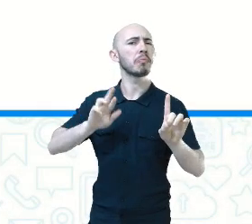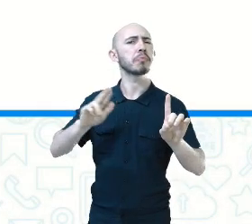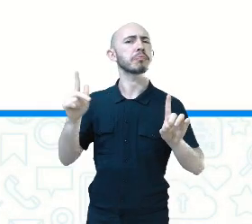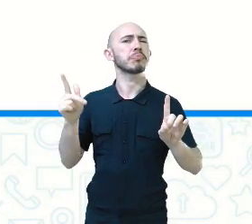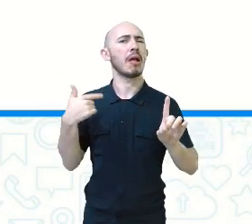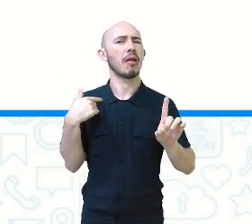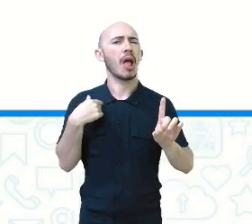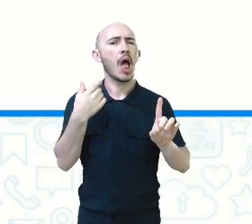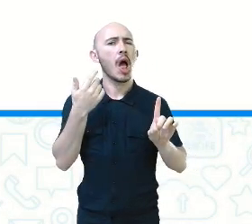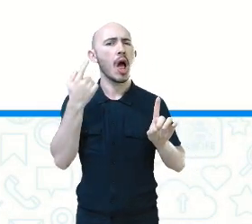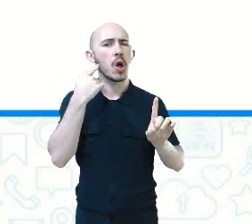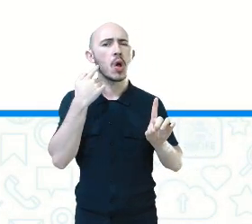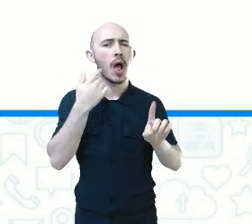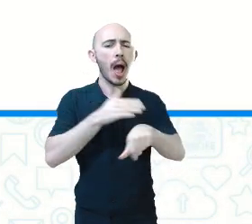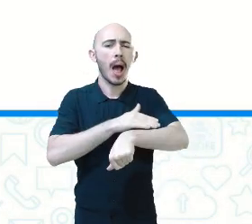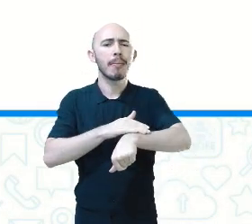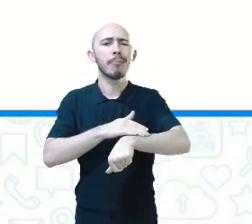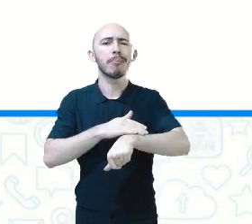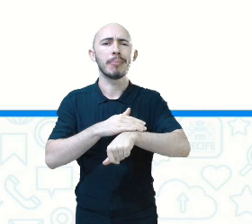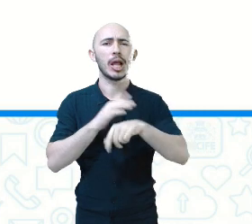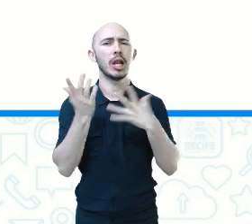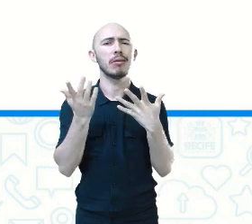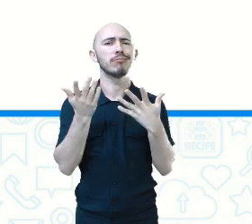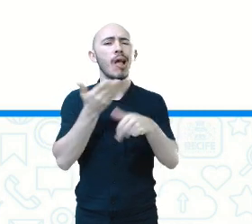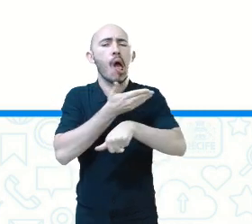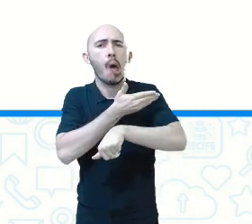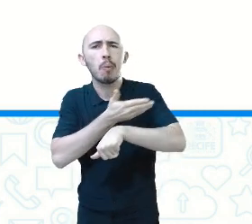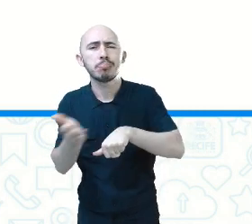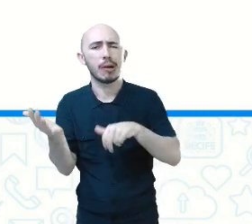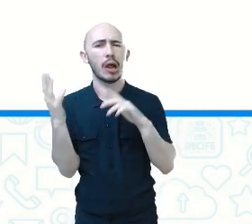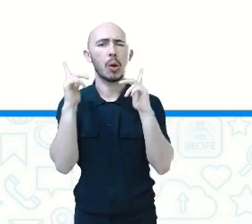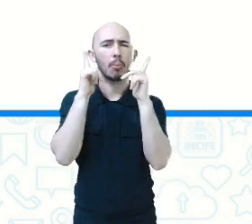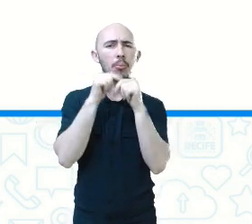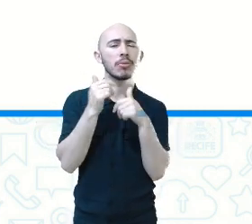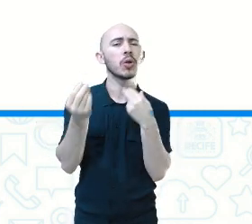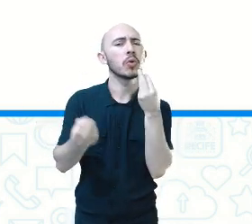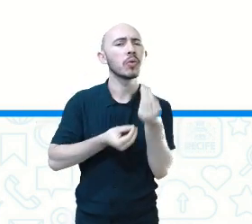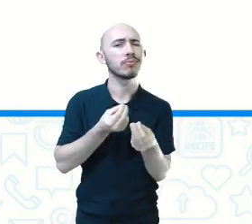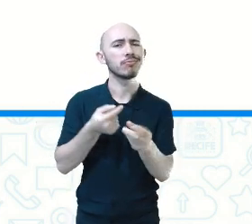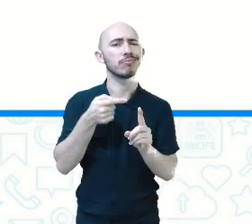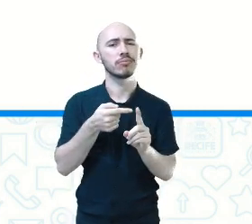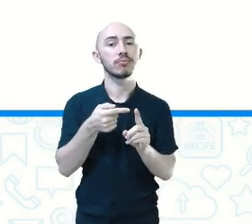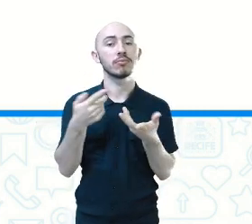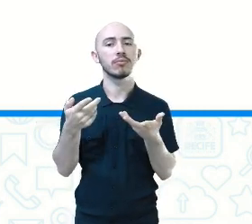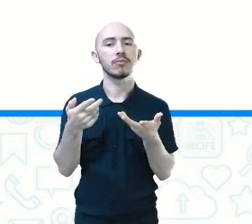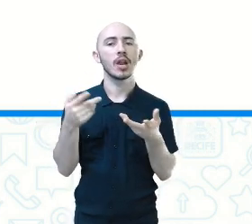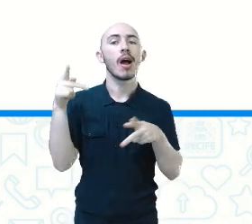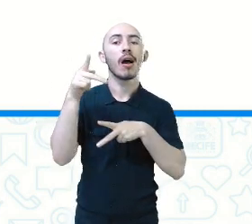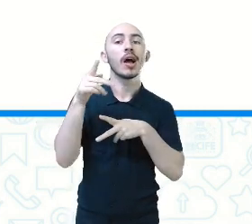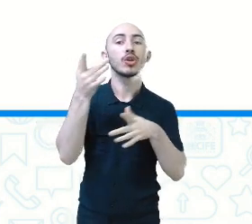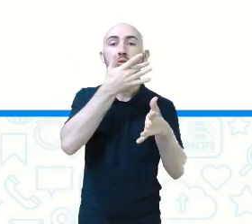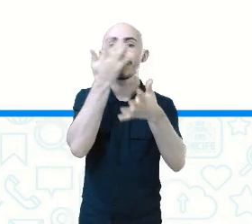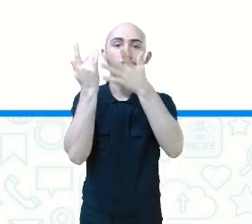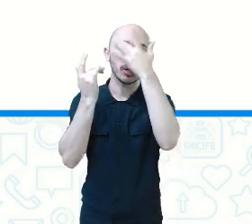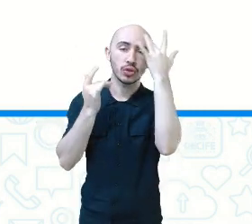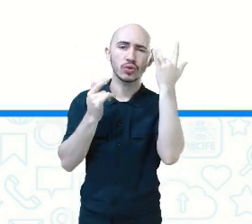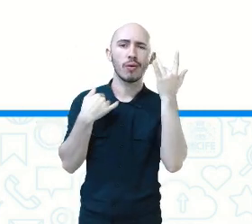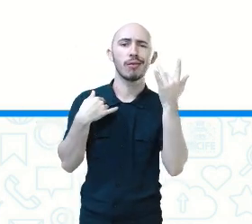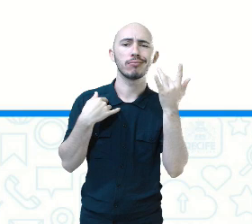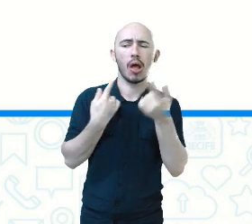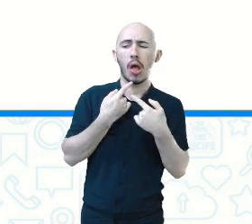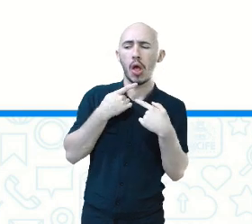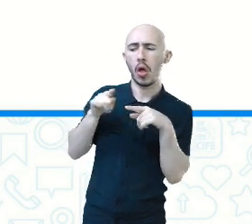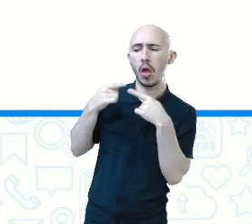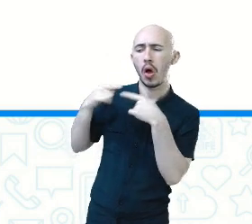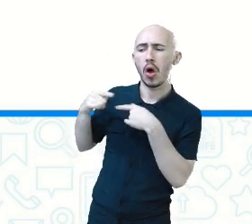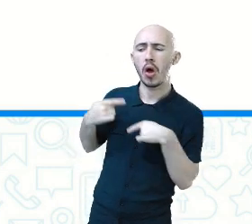muito pálido e todo mundo na cidade ficava comentando e